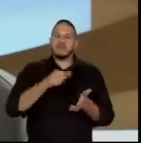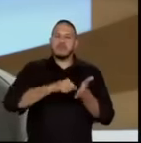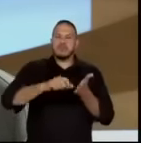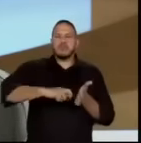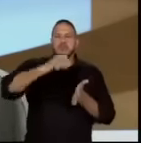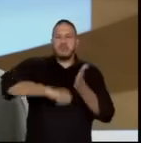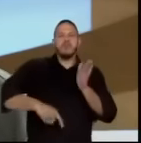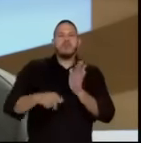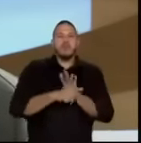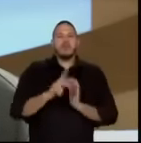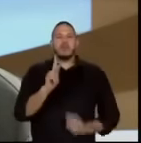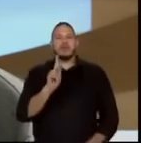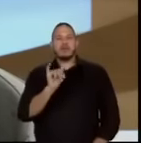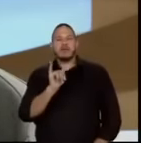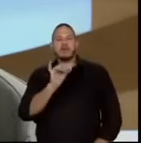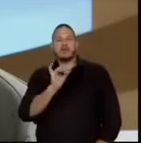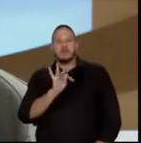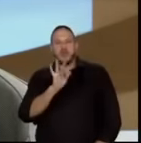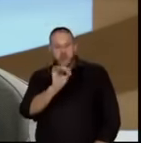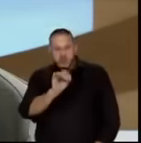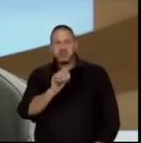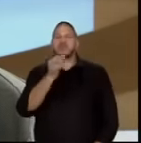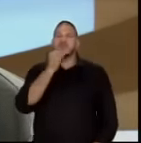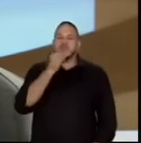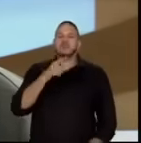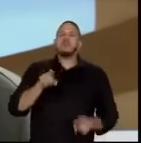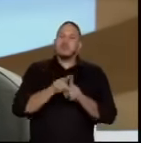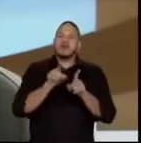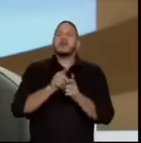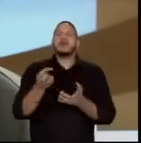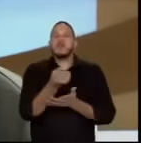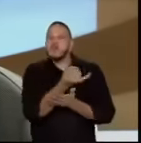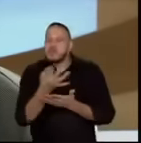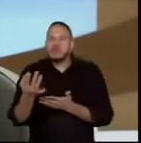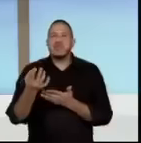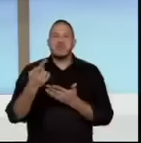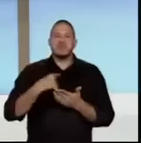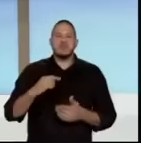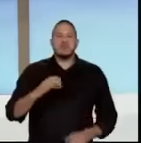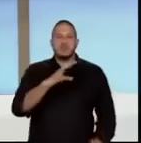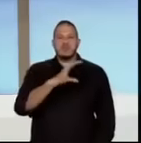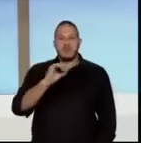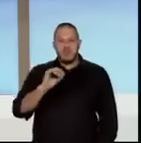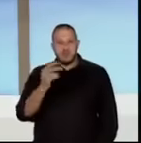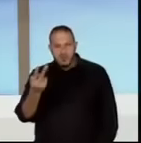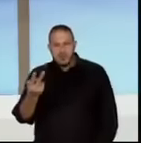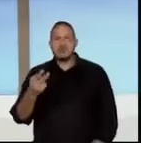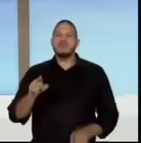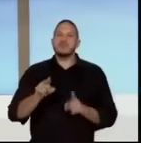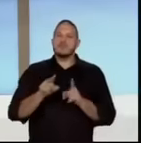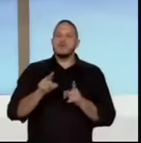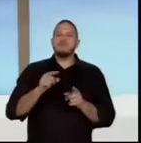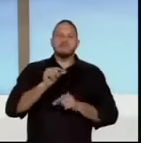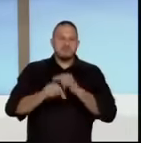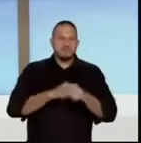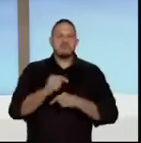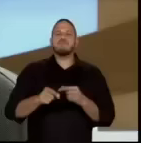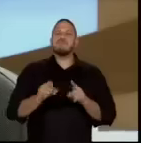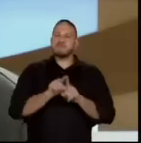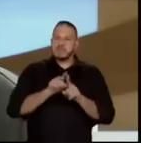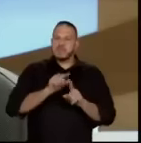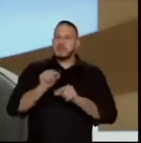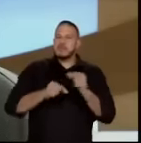Kyoto, por exemplo, aquele volume de toneladas de CO2, de gases de efeito estufa, de carbono,